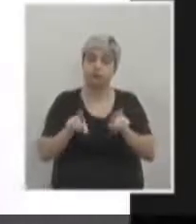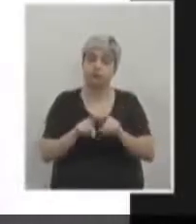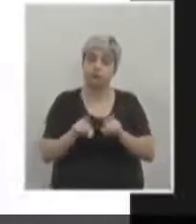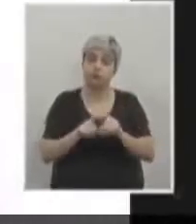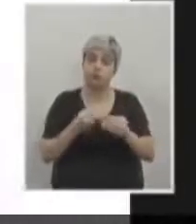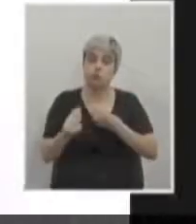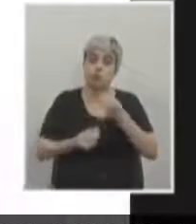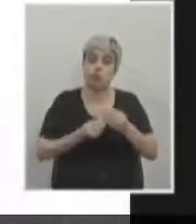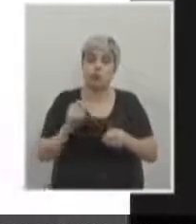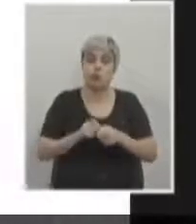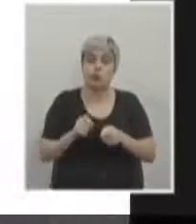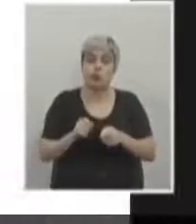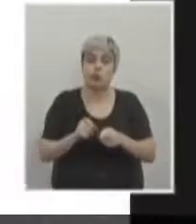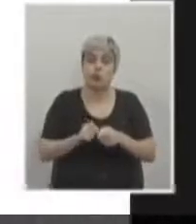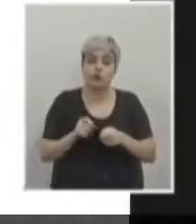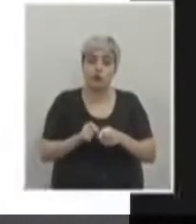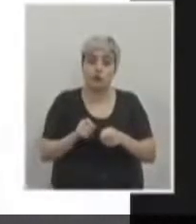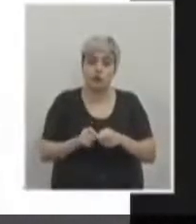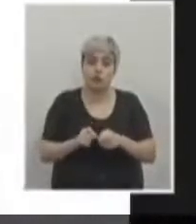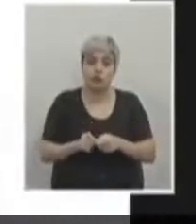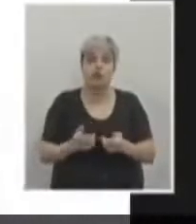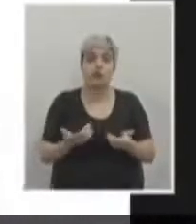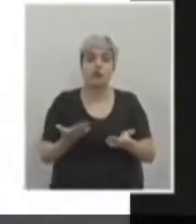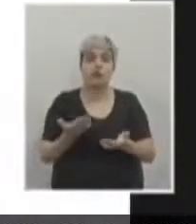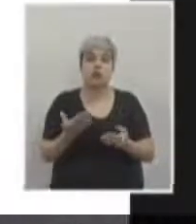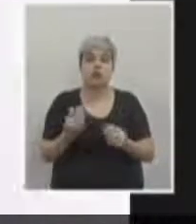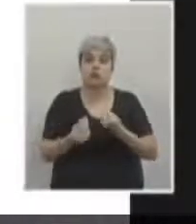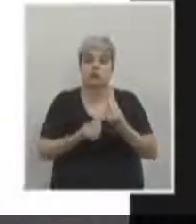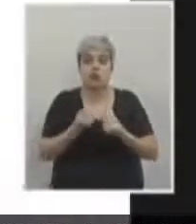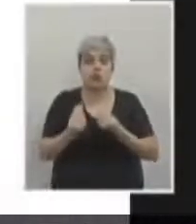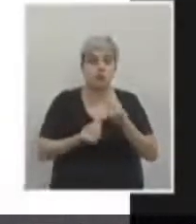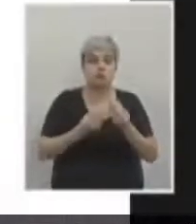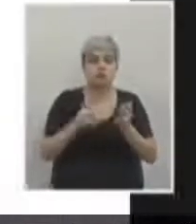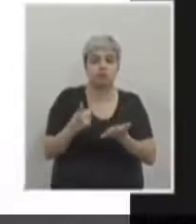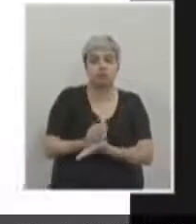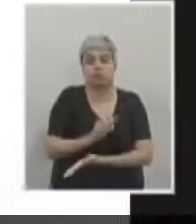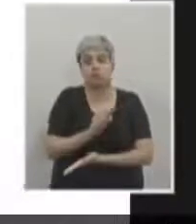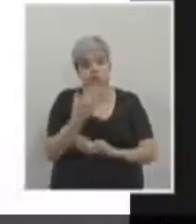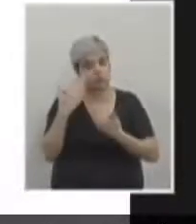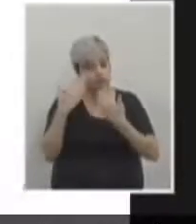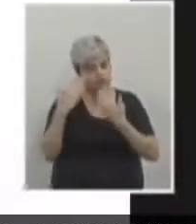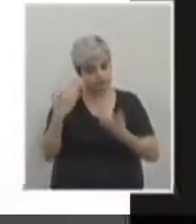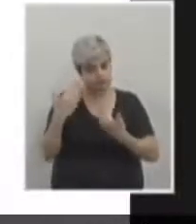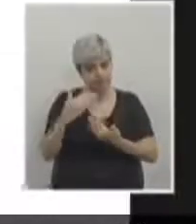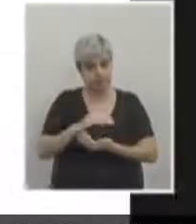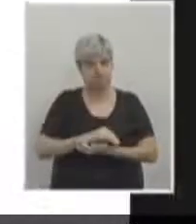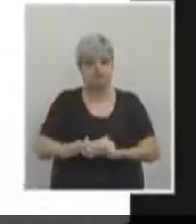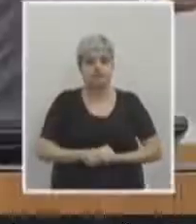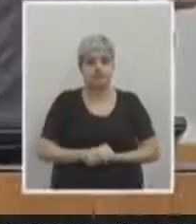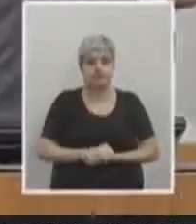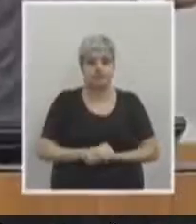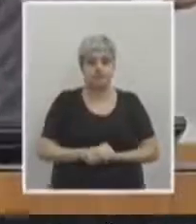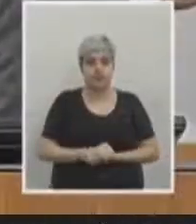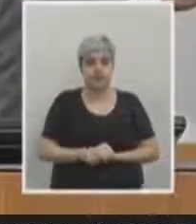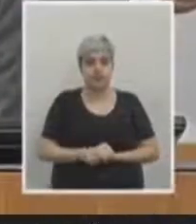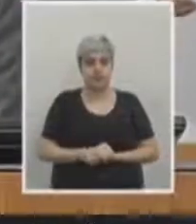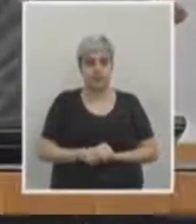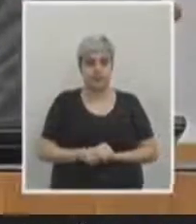gente tem essa tratativa, qual é essa posição, tá? Agradeço a todos. Obrigada.